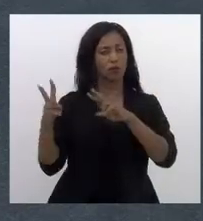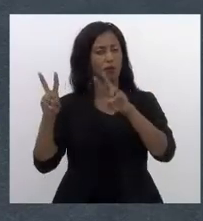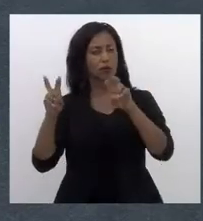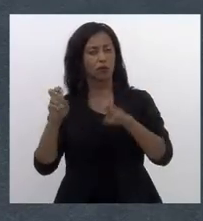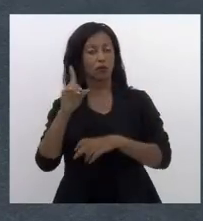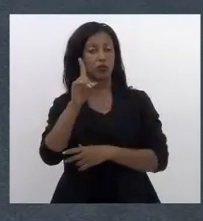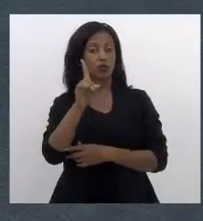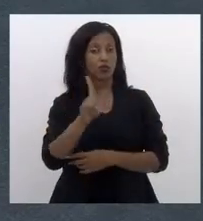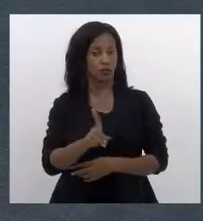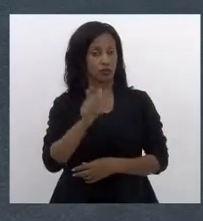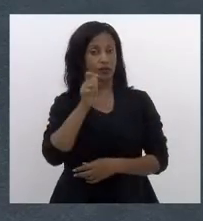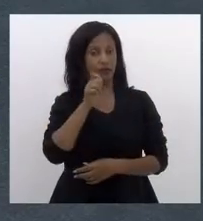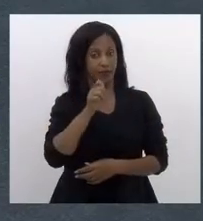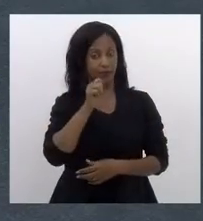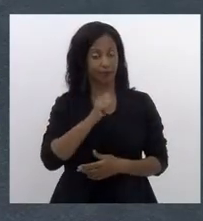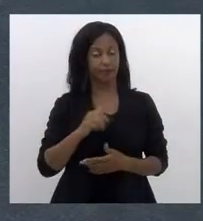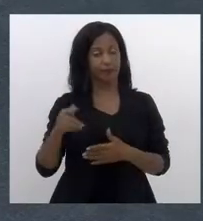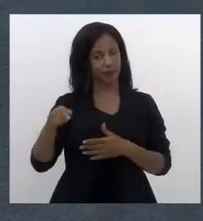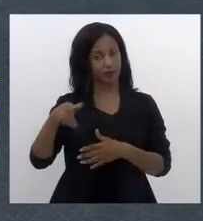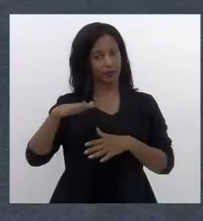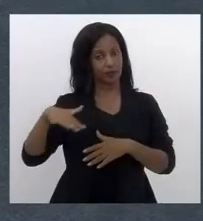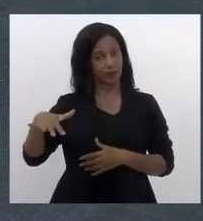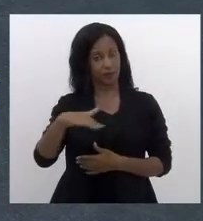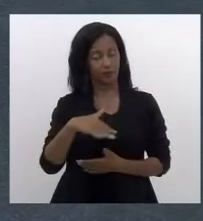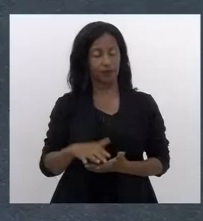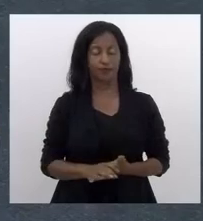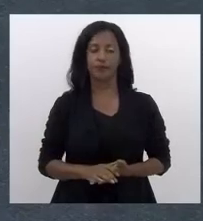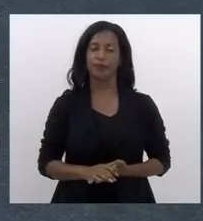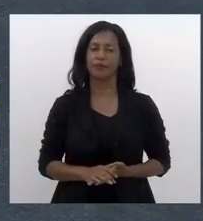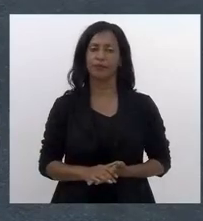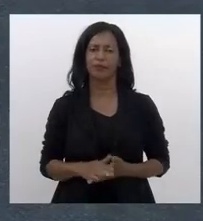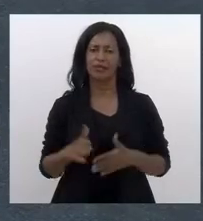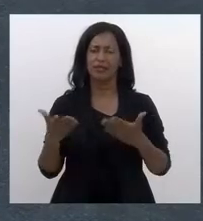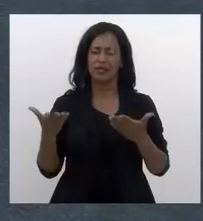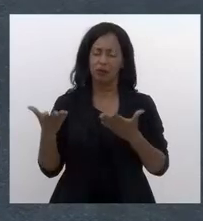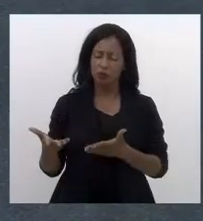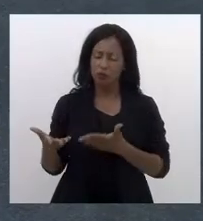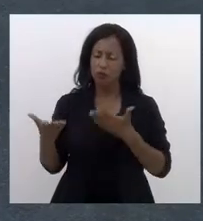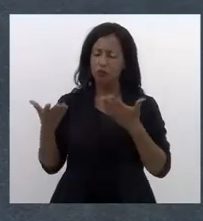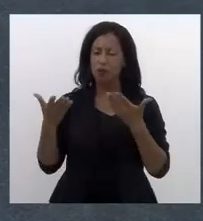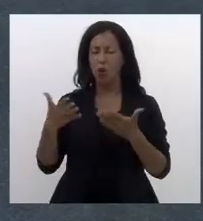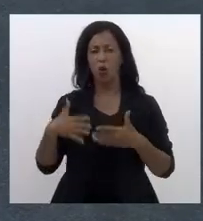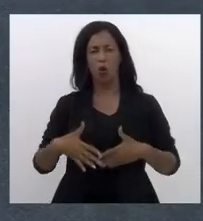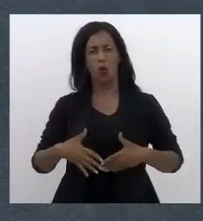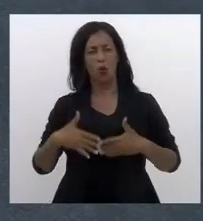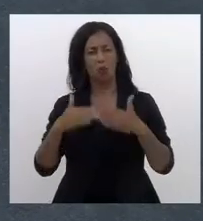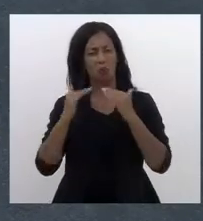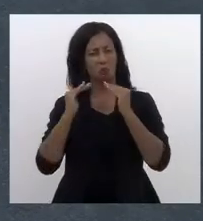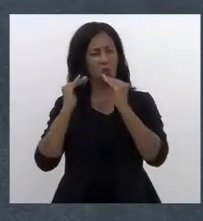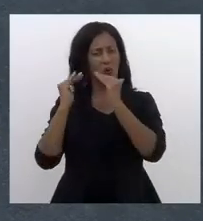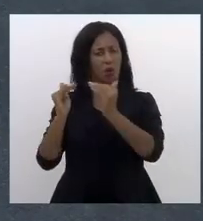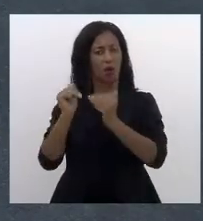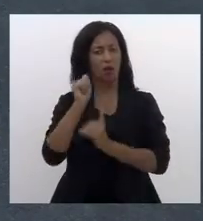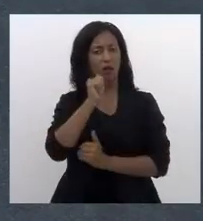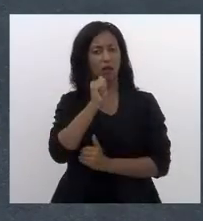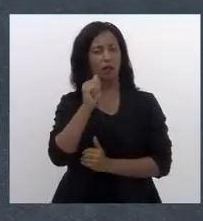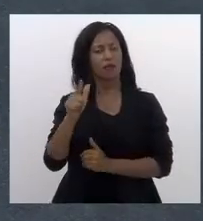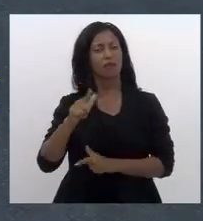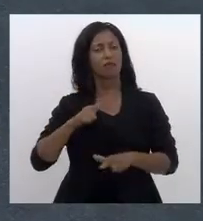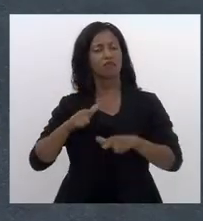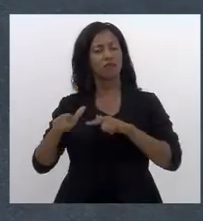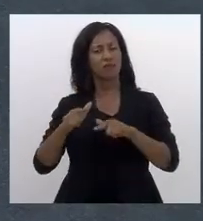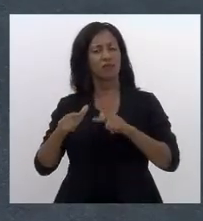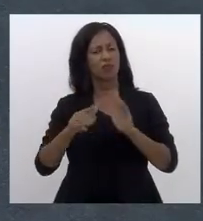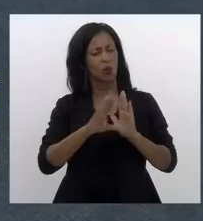os direitos das mulheres ali. Então, honrar uma pessoa que faz um trabalho como esse, uma mulher que tem